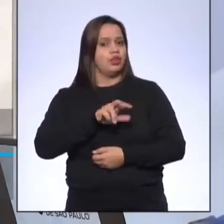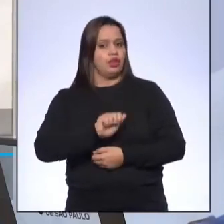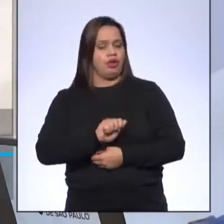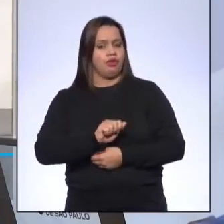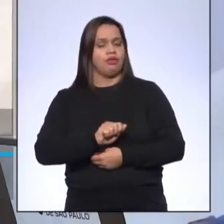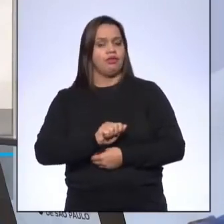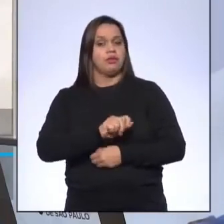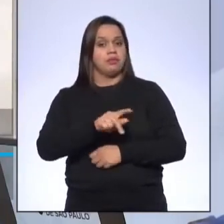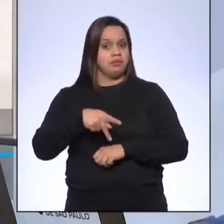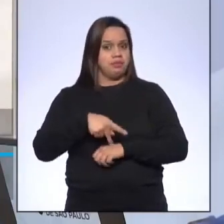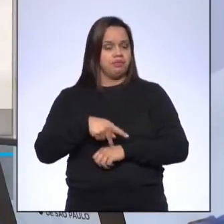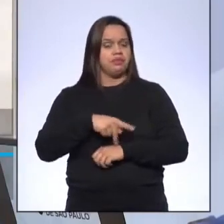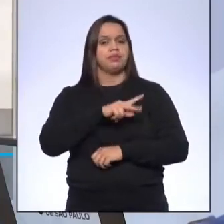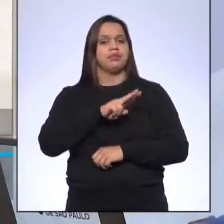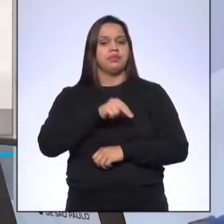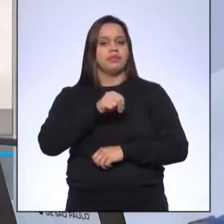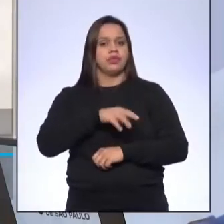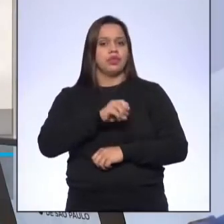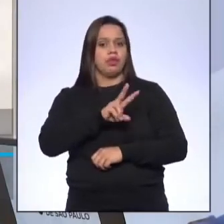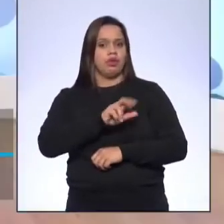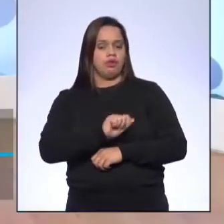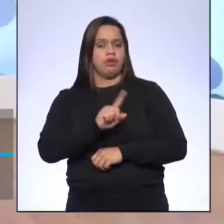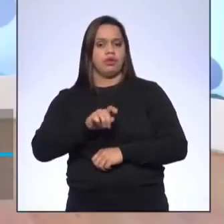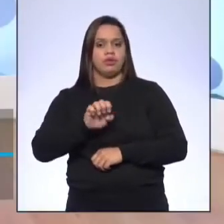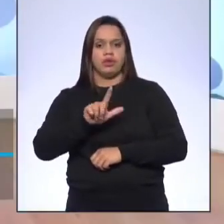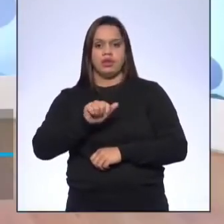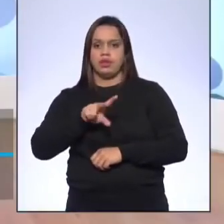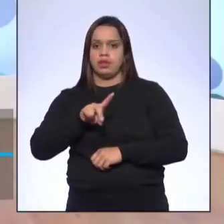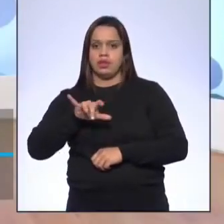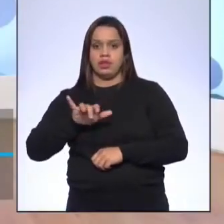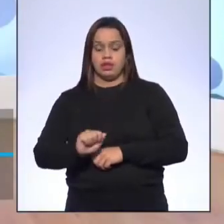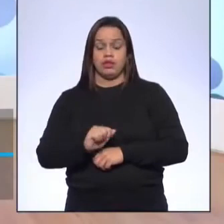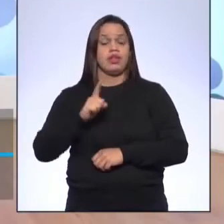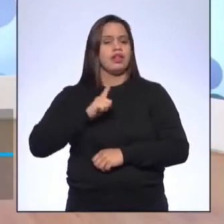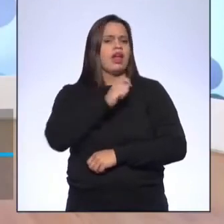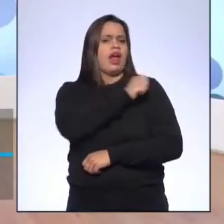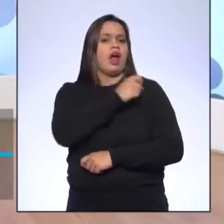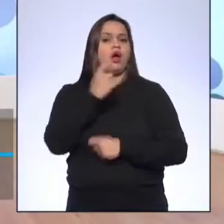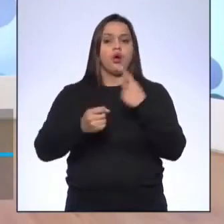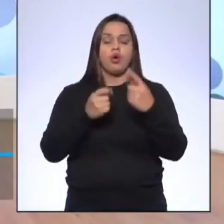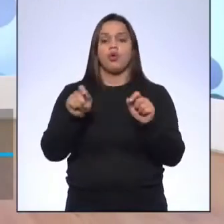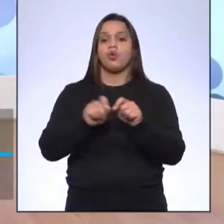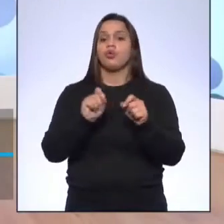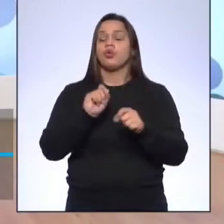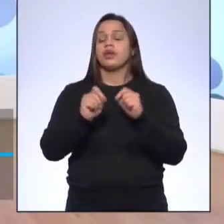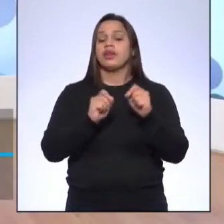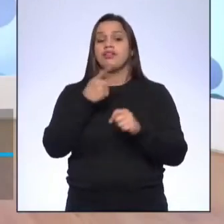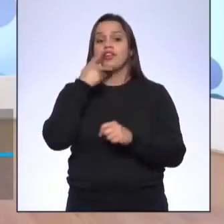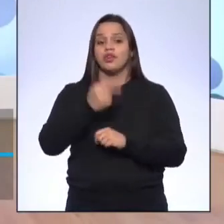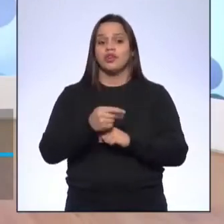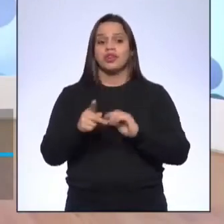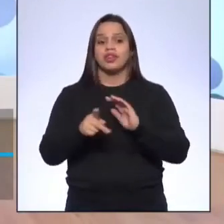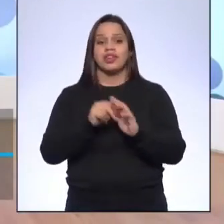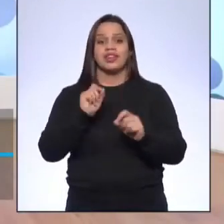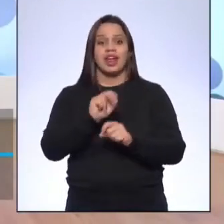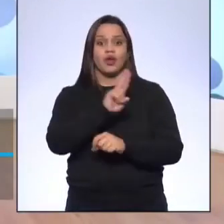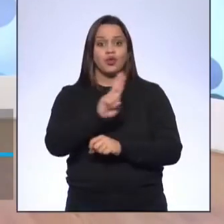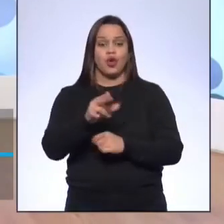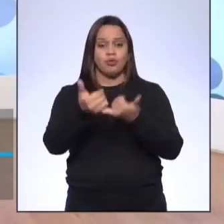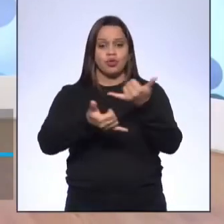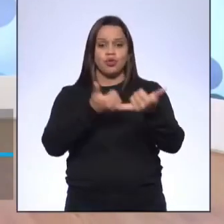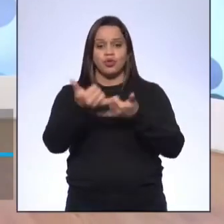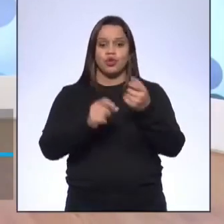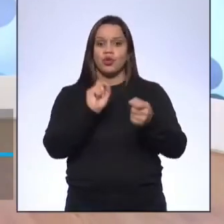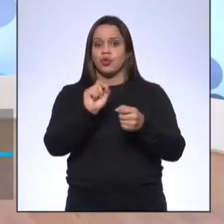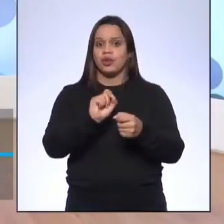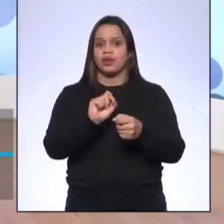não é? Não foi fácil, teacher? Sim, muito fácil. Tem alguns alunos até observando aqui que Heavy Rain é o nome de um jogo, né? Então, eles até já sabem aí o que quer